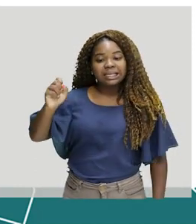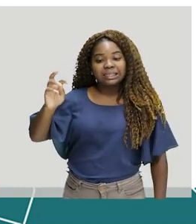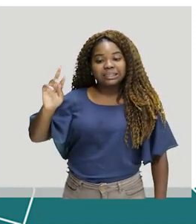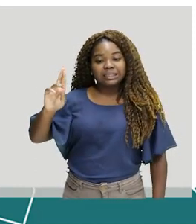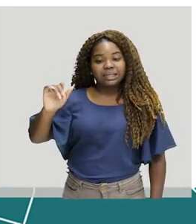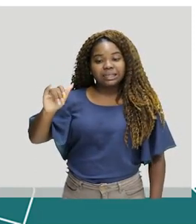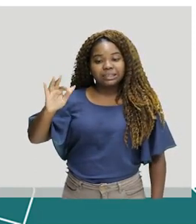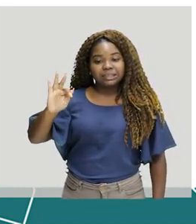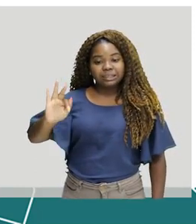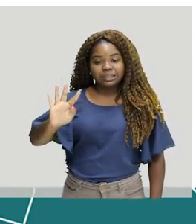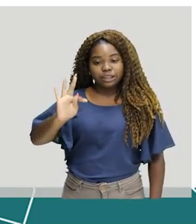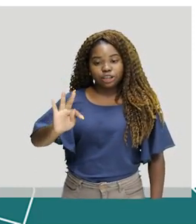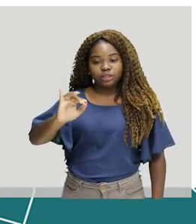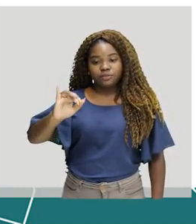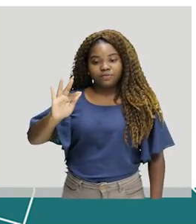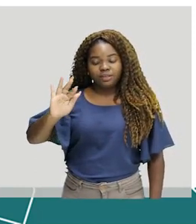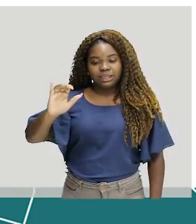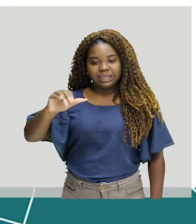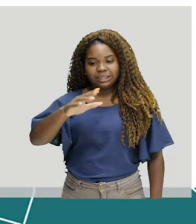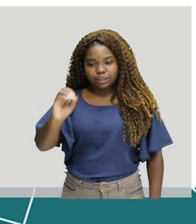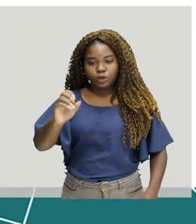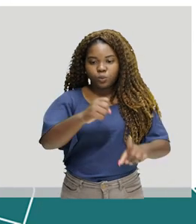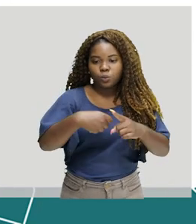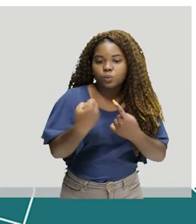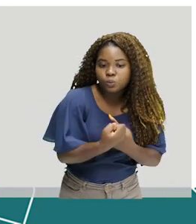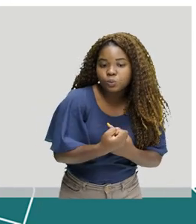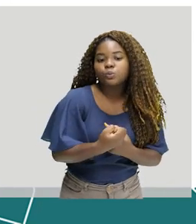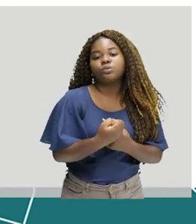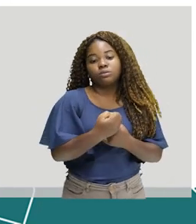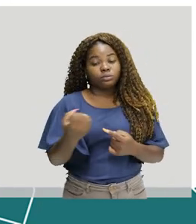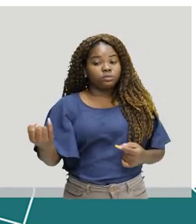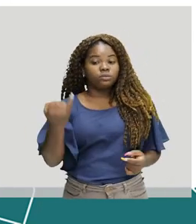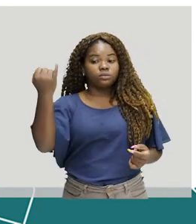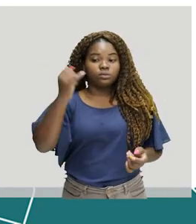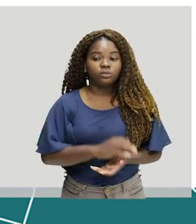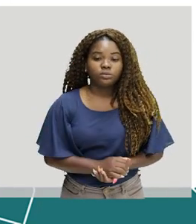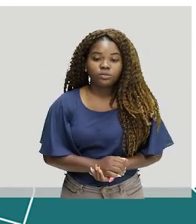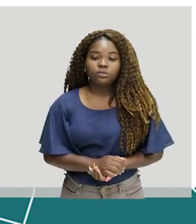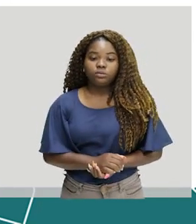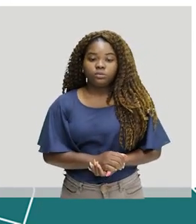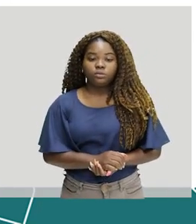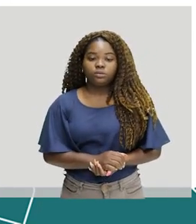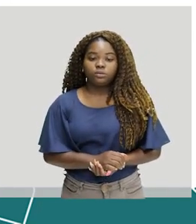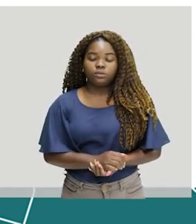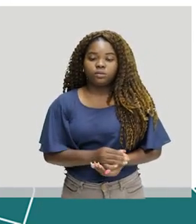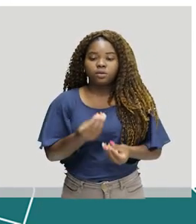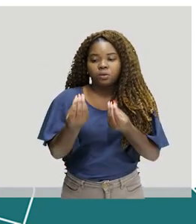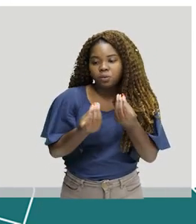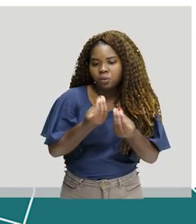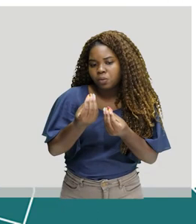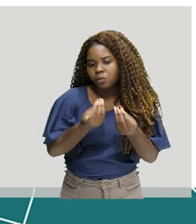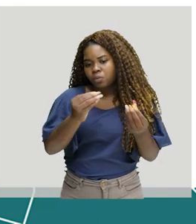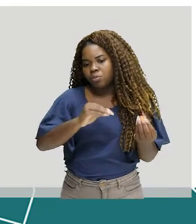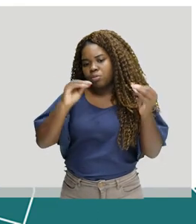estratificação social primeira coisa e é muito importante logo de cara a forma como você